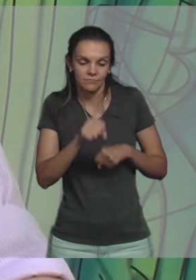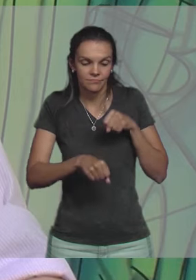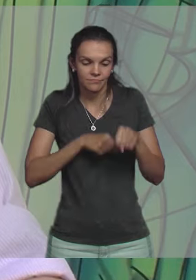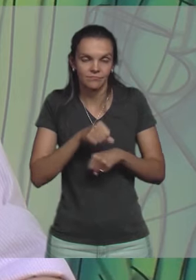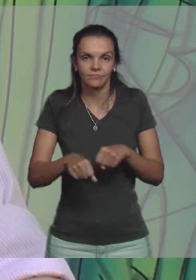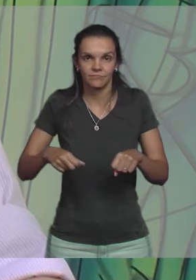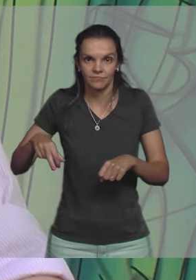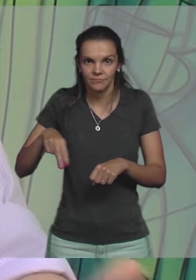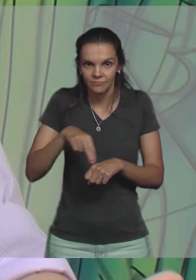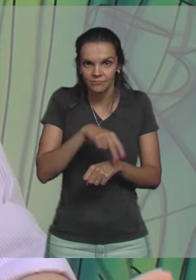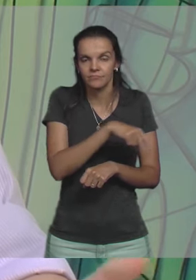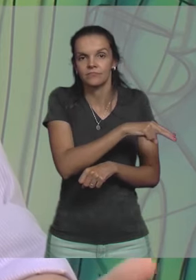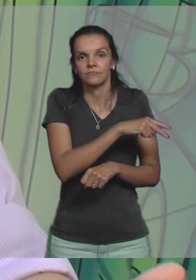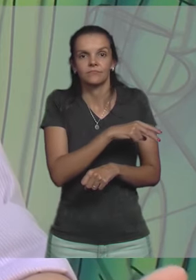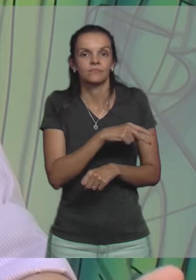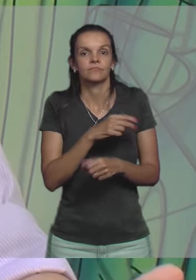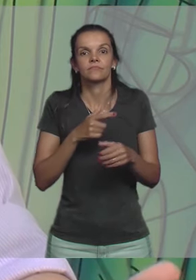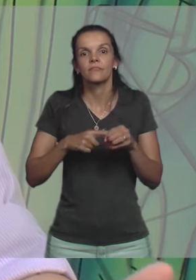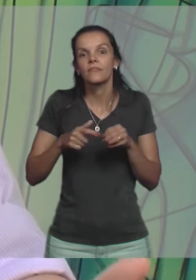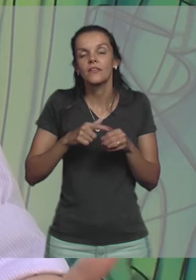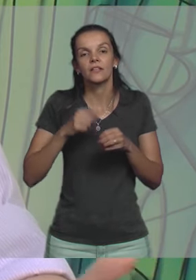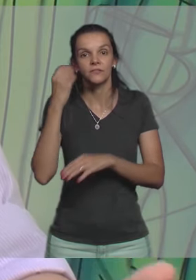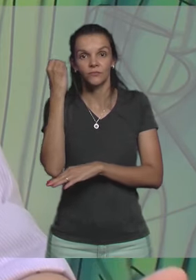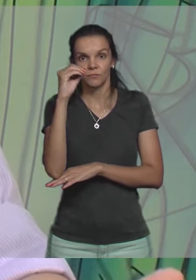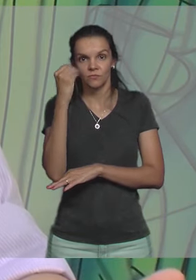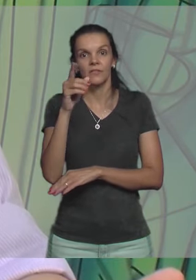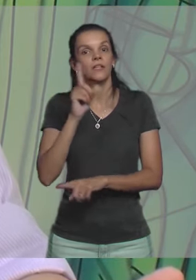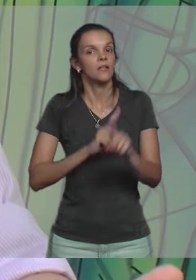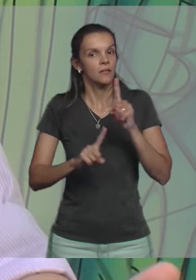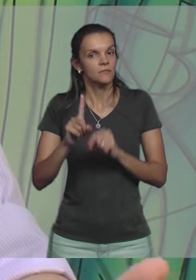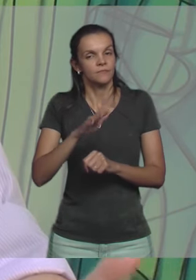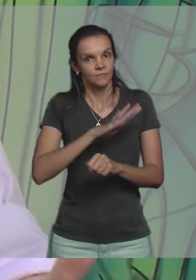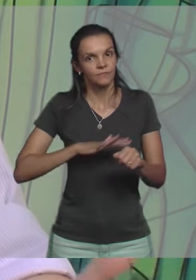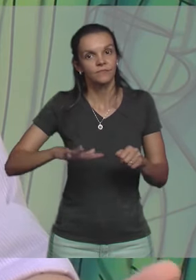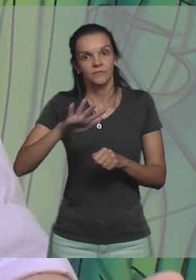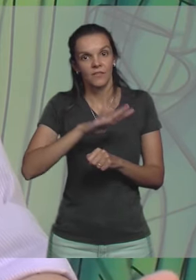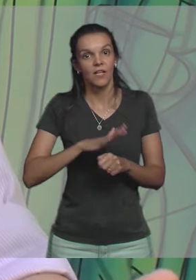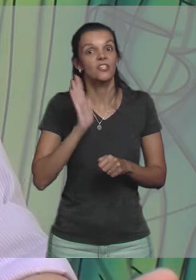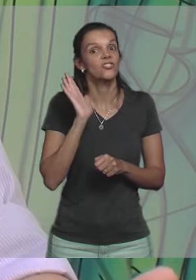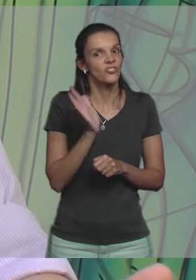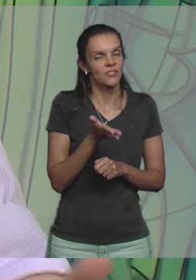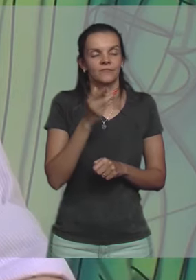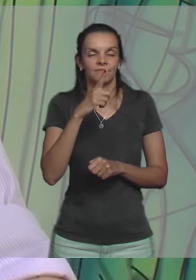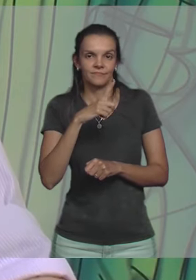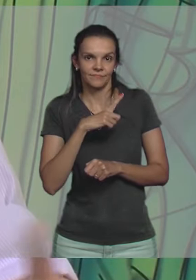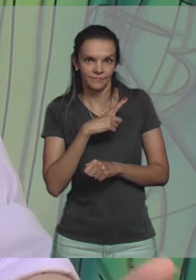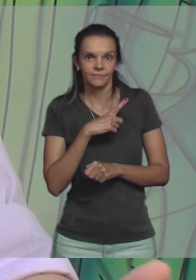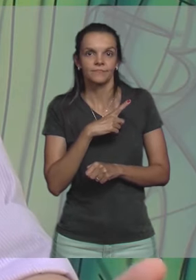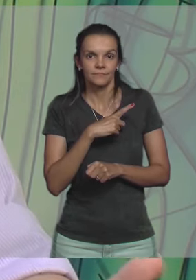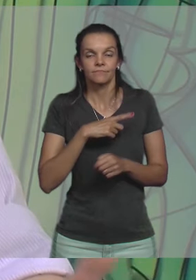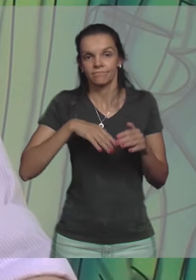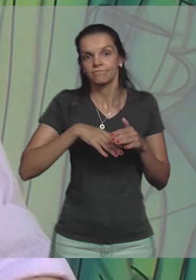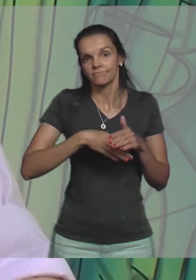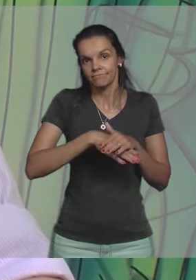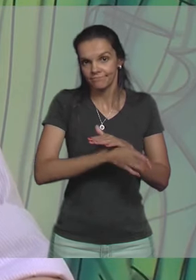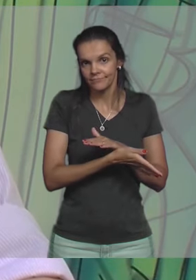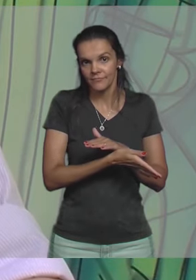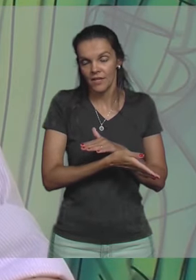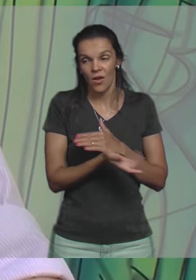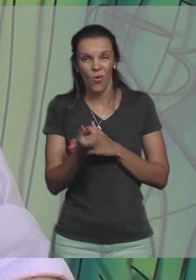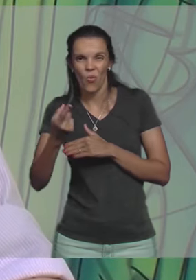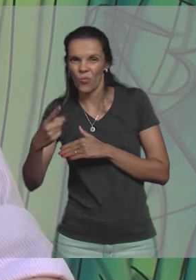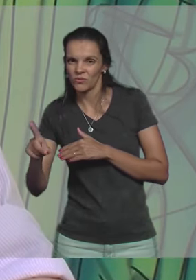se deslocar. Uma cidade como Porto Alegre, por exemplo, em algumas áreas já temos ciclovias estão adequadas, mas em